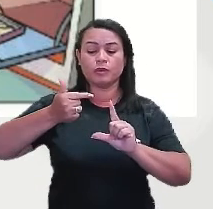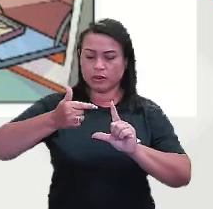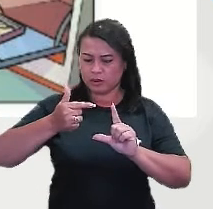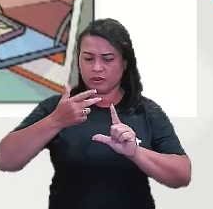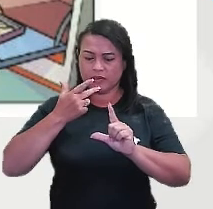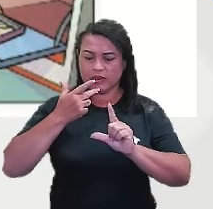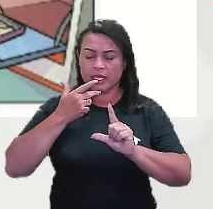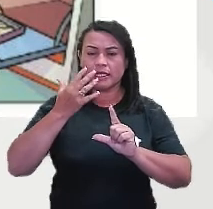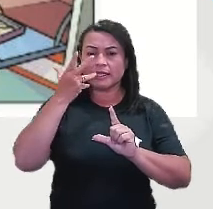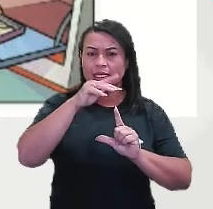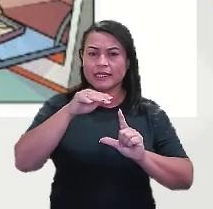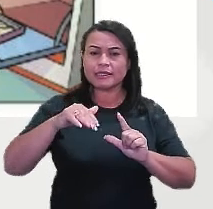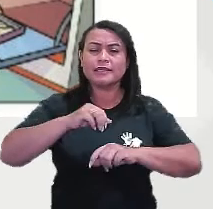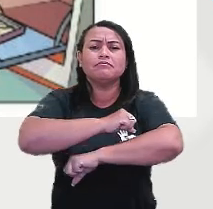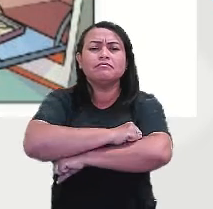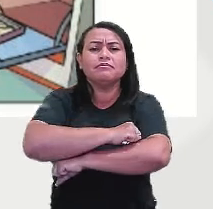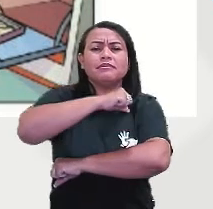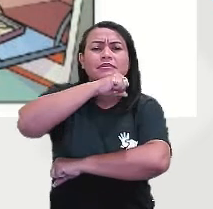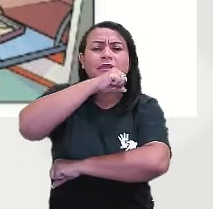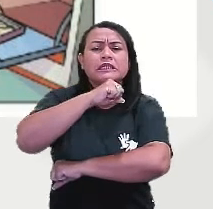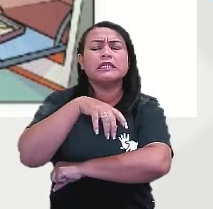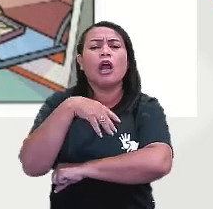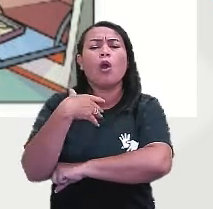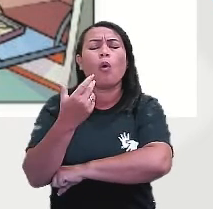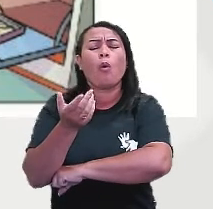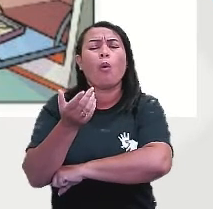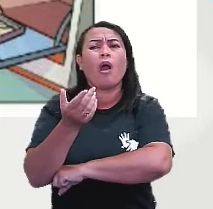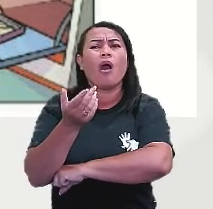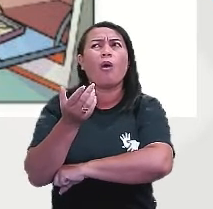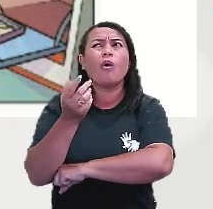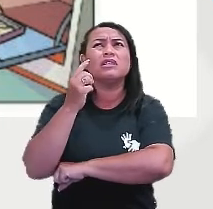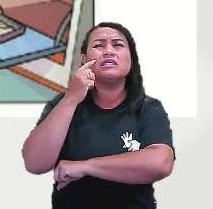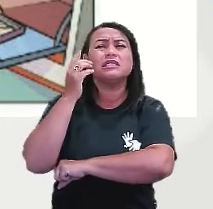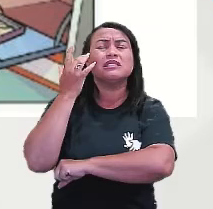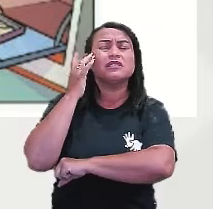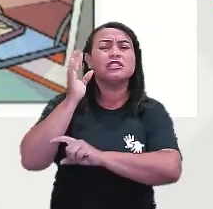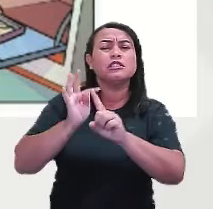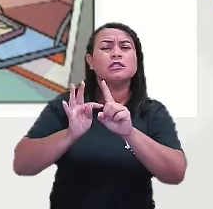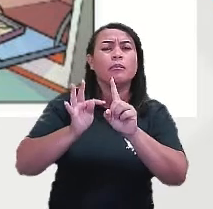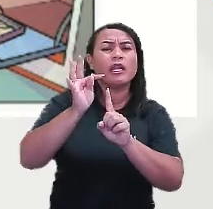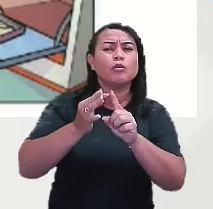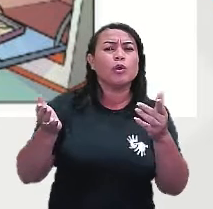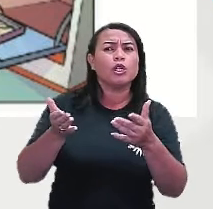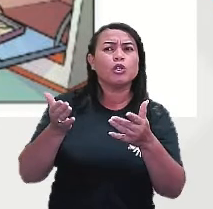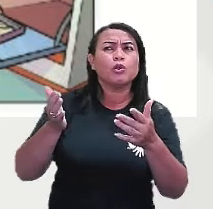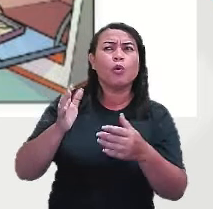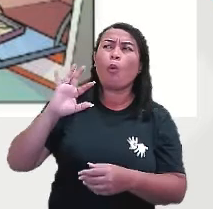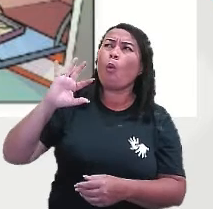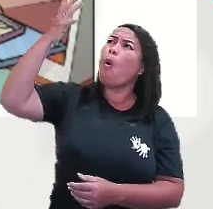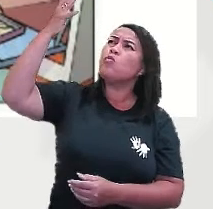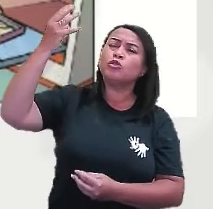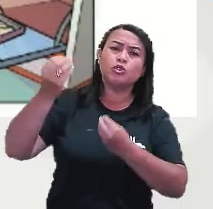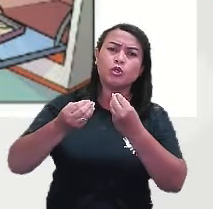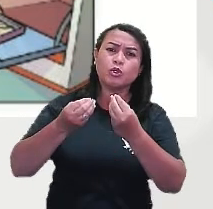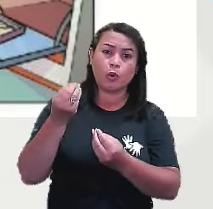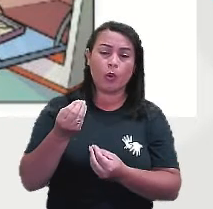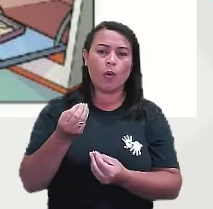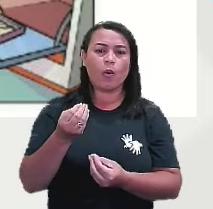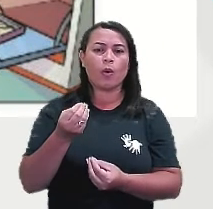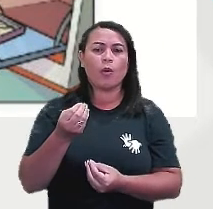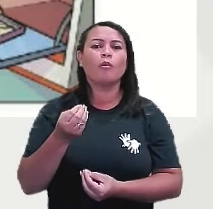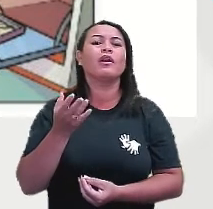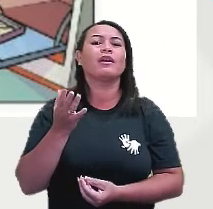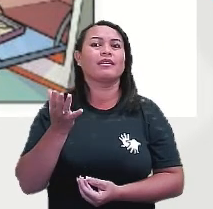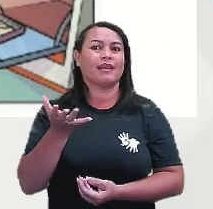na janela. E ela diz assim, qual é a previsão para a medida de temperatura de hoje? Aí no caso as crianças